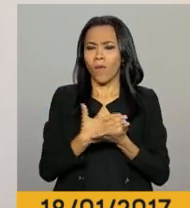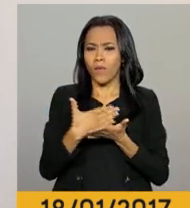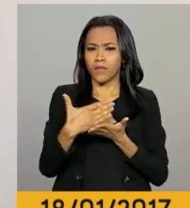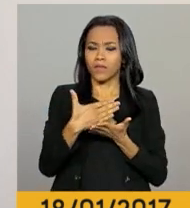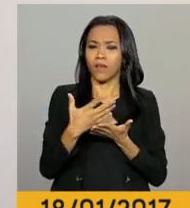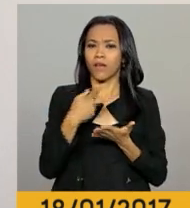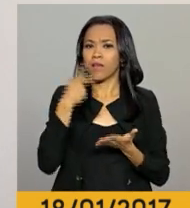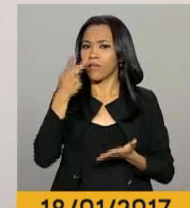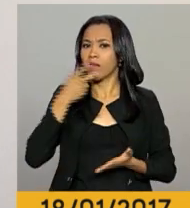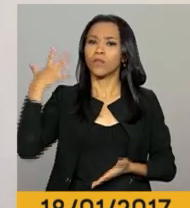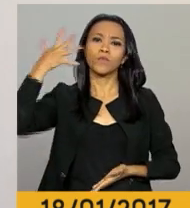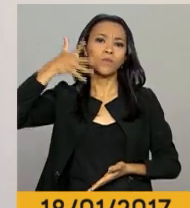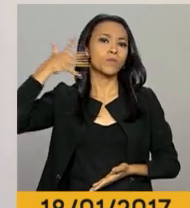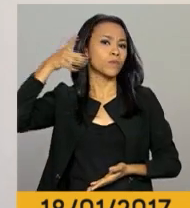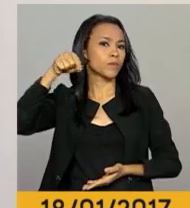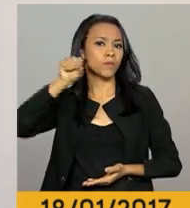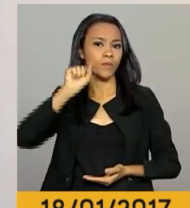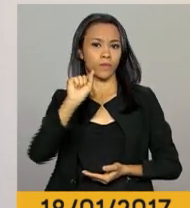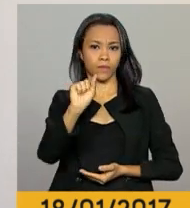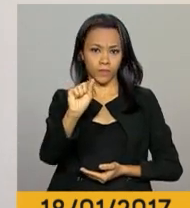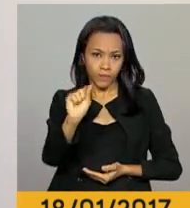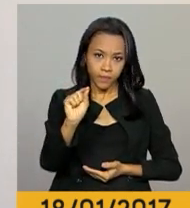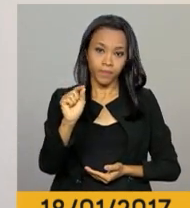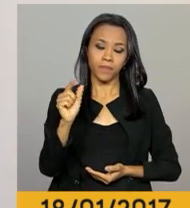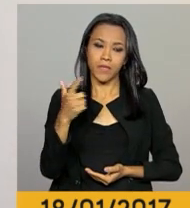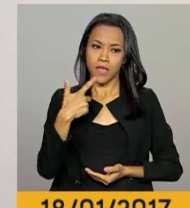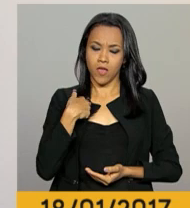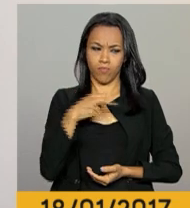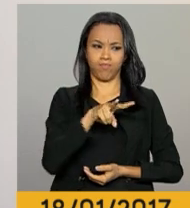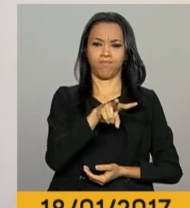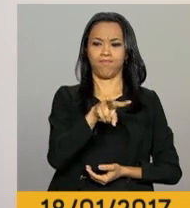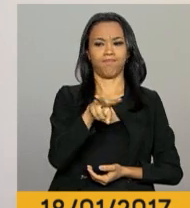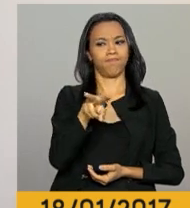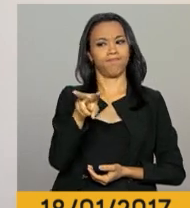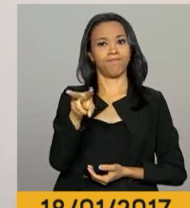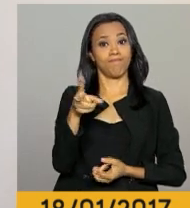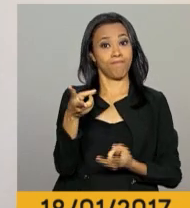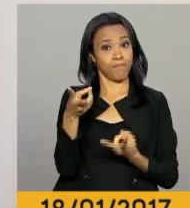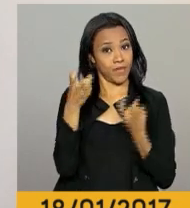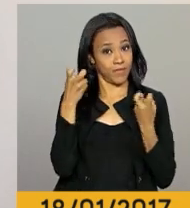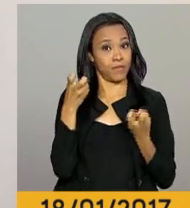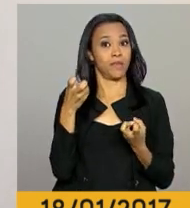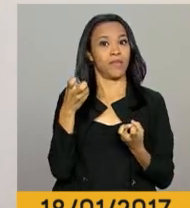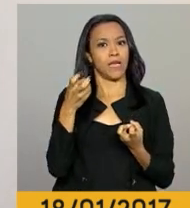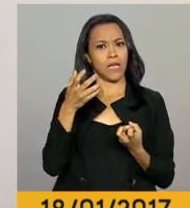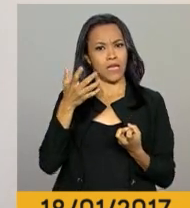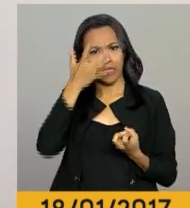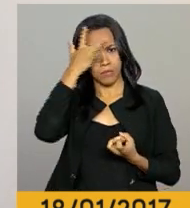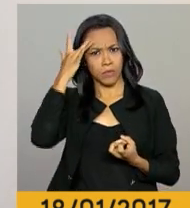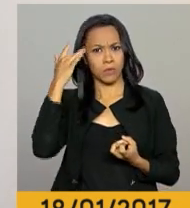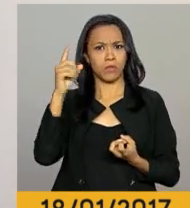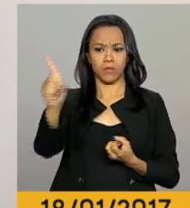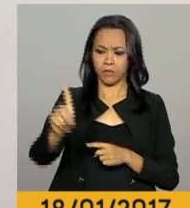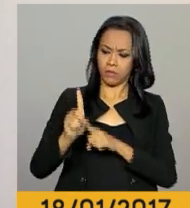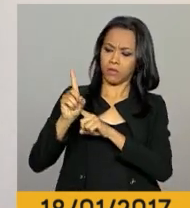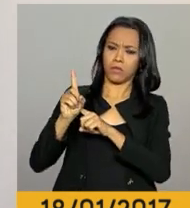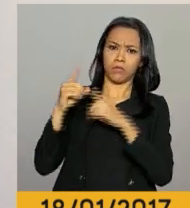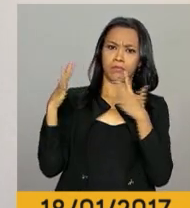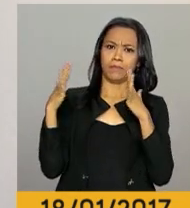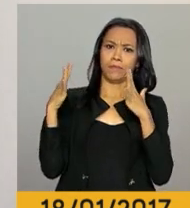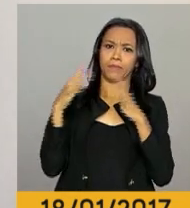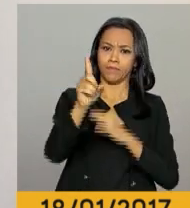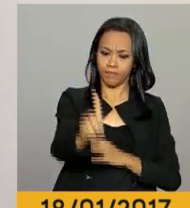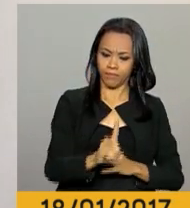eh pelo fato de que eu percebi a fif que os mais aplaudidos aqui foram aqueles que